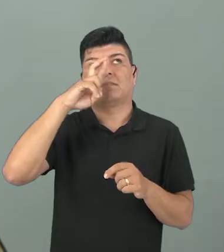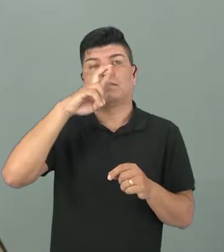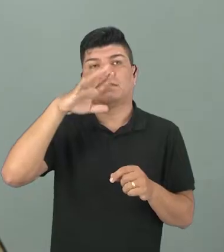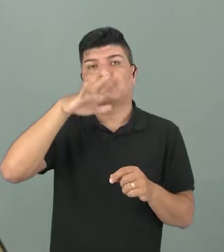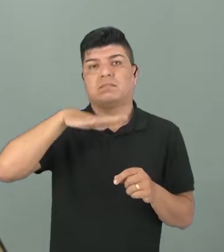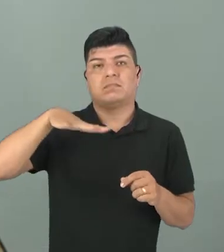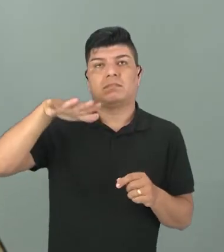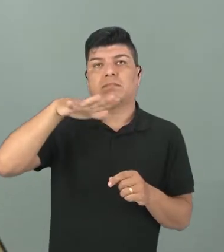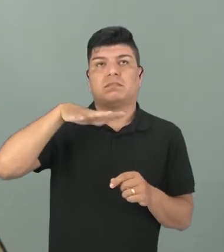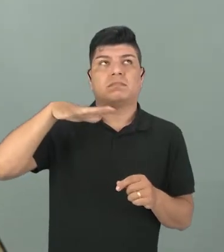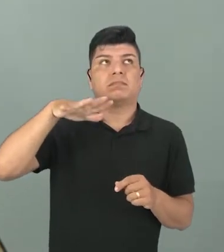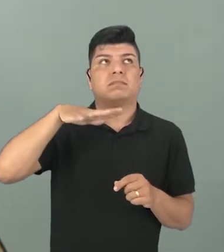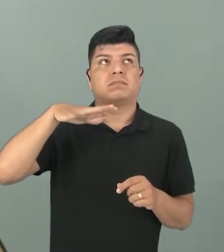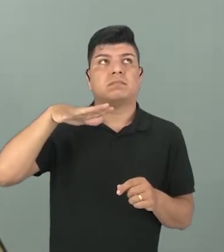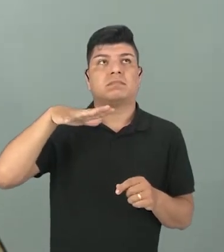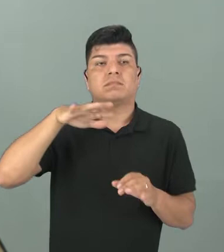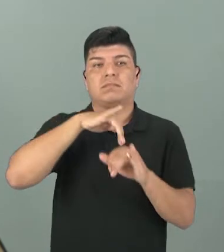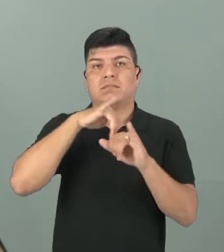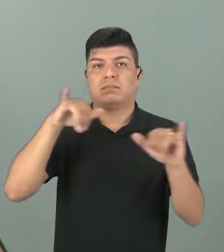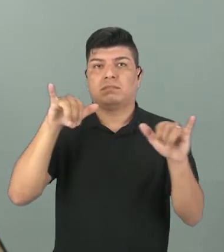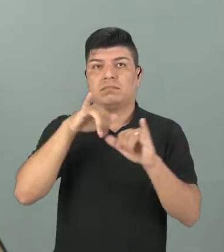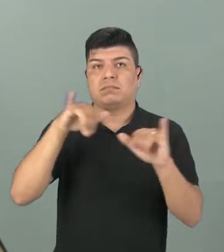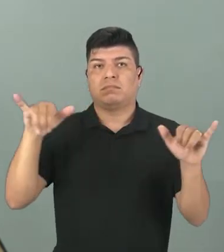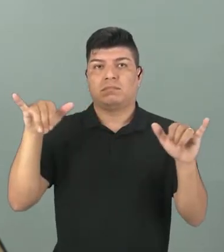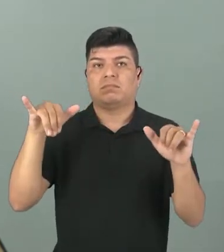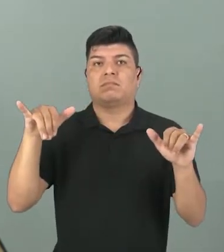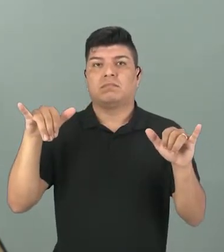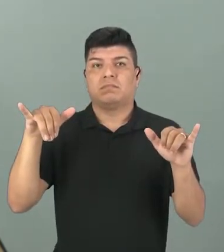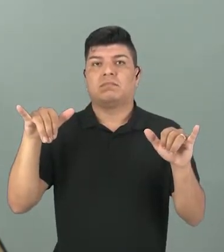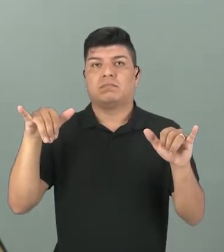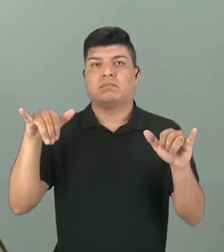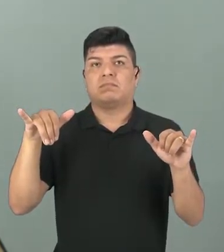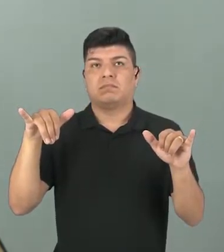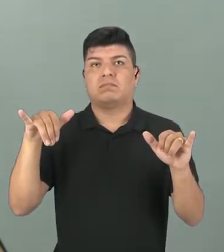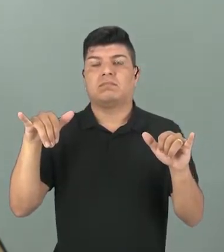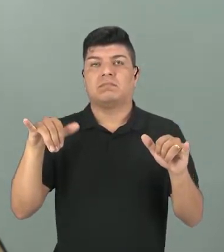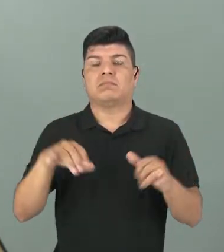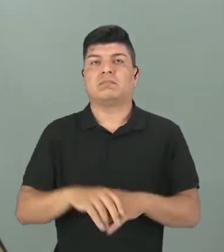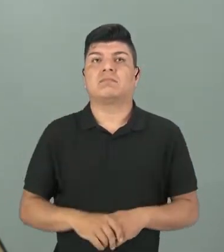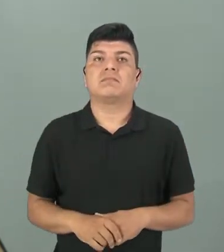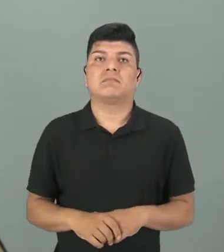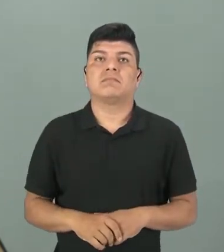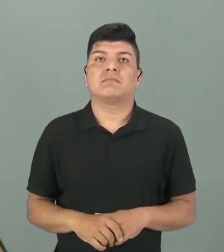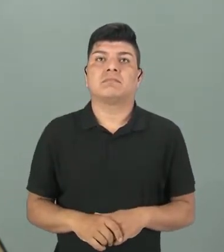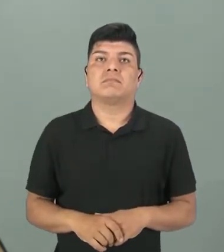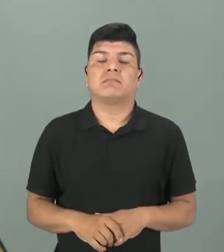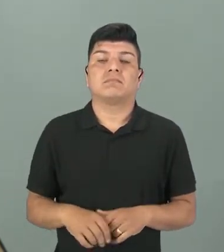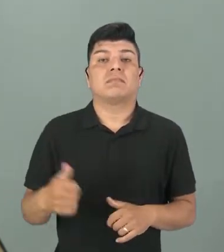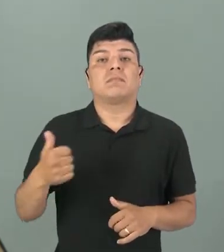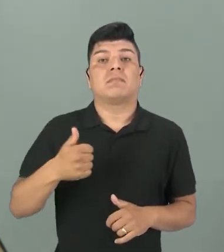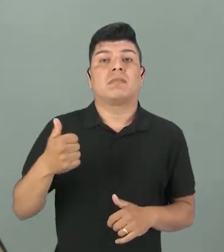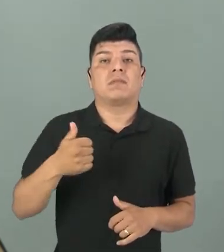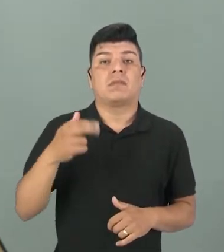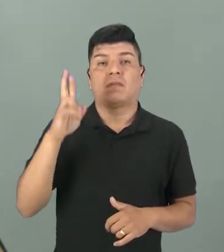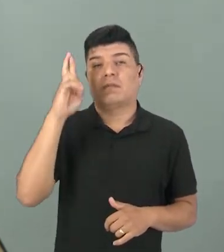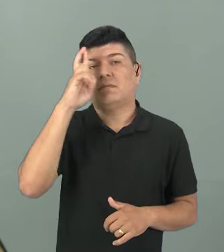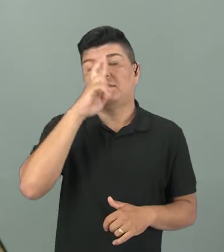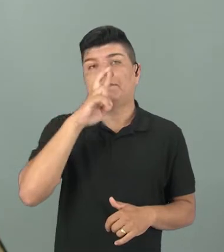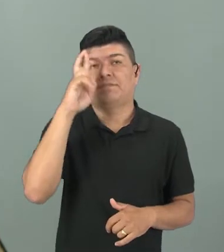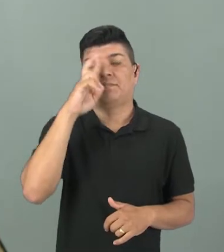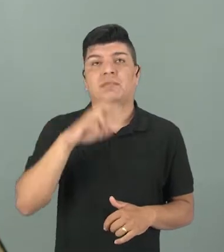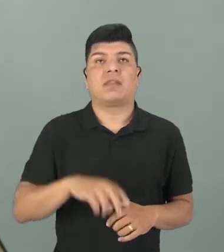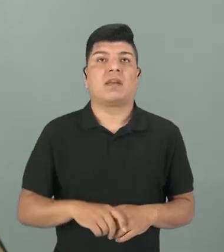todo o cartaz, e é uma notícia que foi tirada de um jornal, né? E aí, a primeira coisa que nós vamos